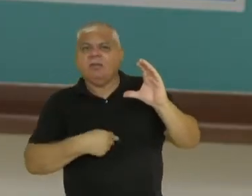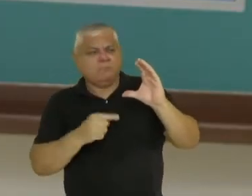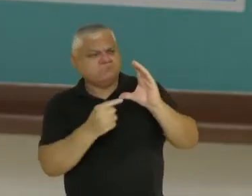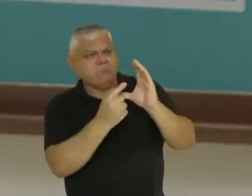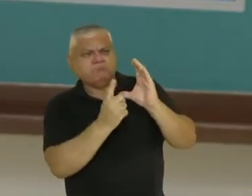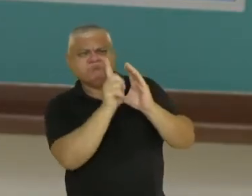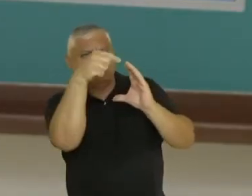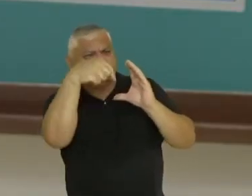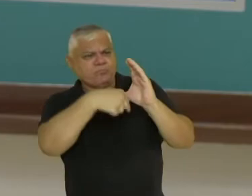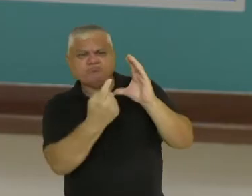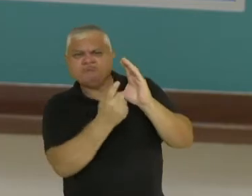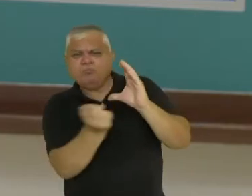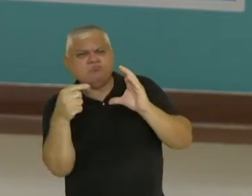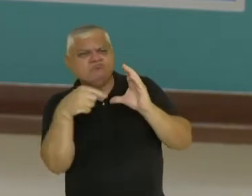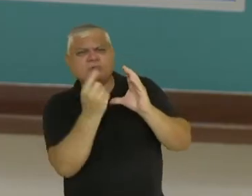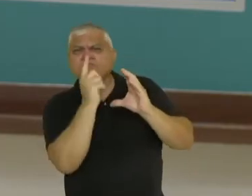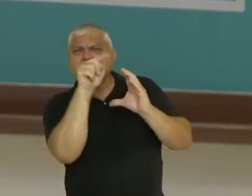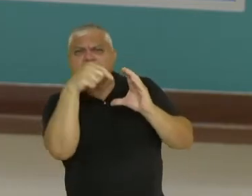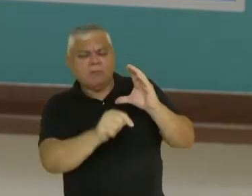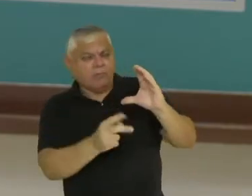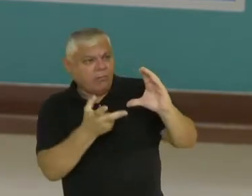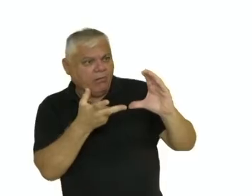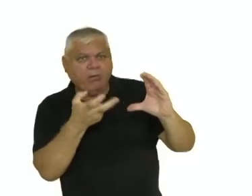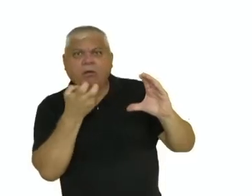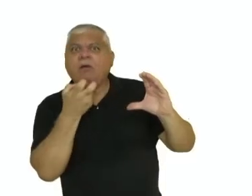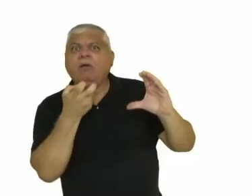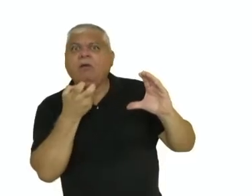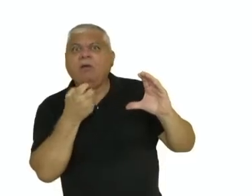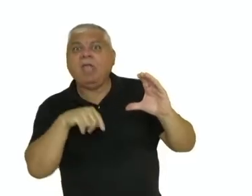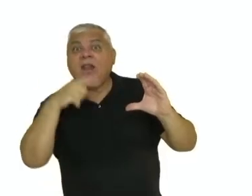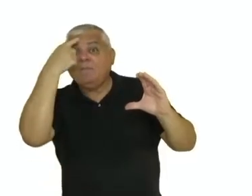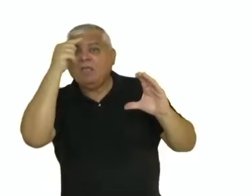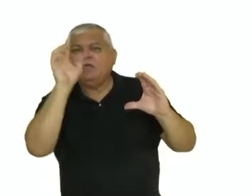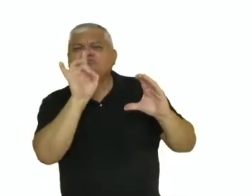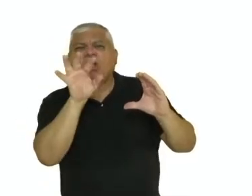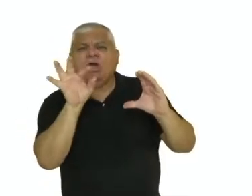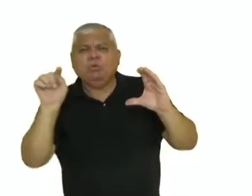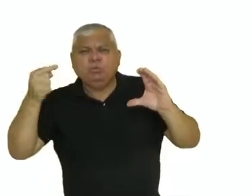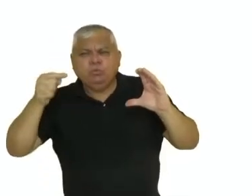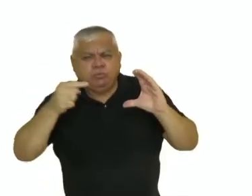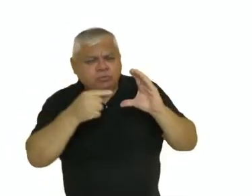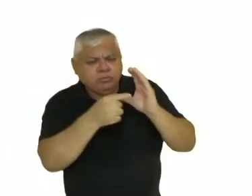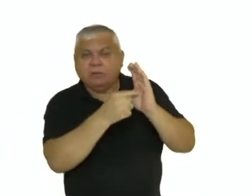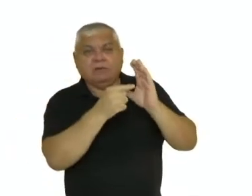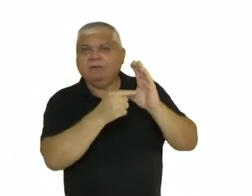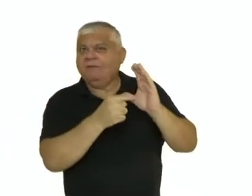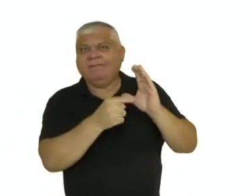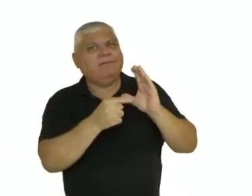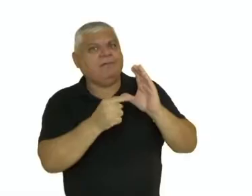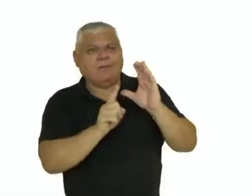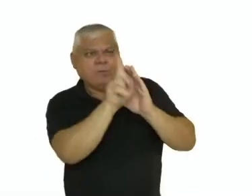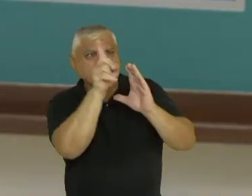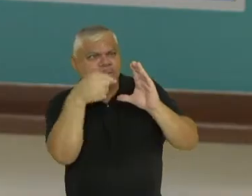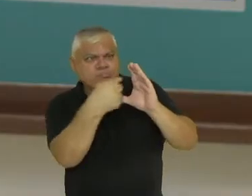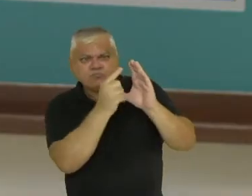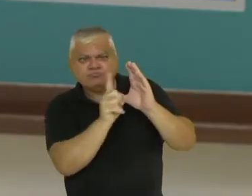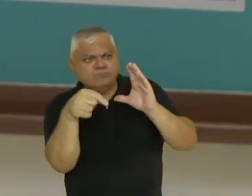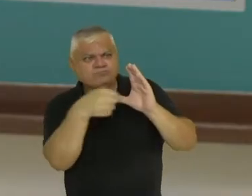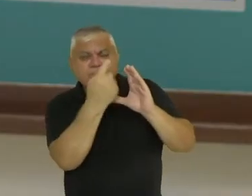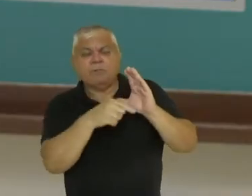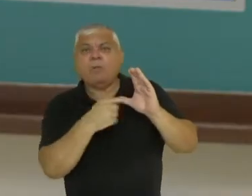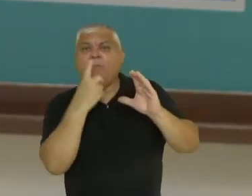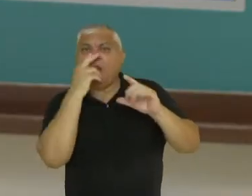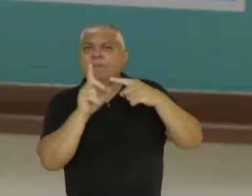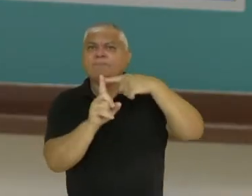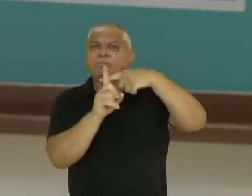várias posições marcadas. Tendo feito isso, ele observou o quê? Que essas partículas alfa, como elas são carregadas positivamente,